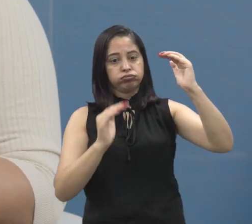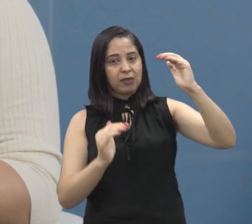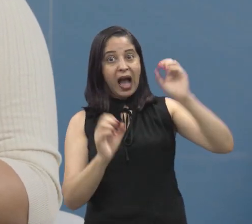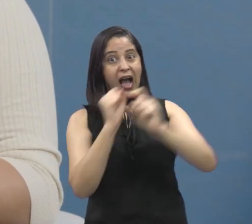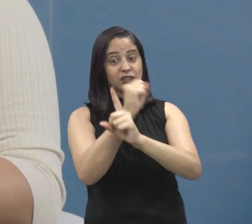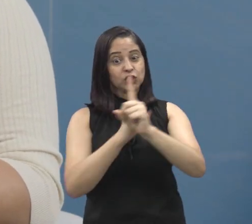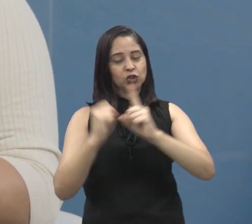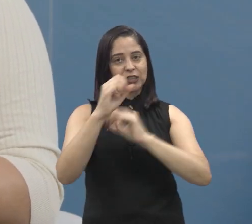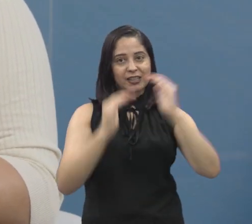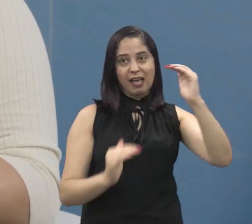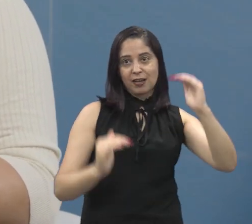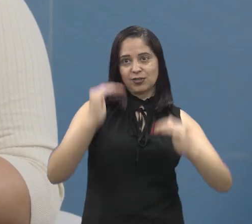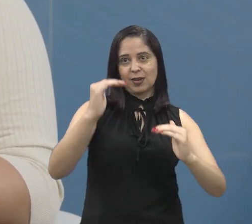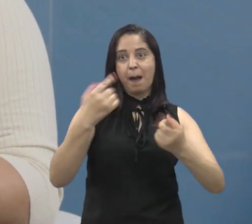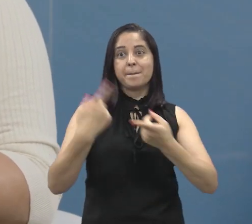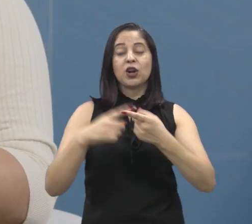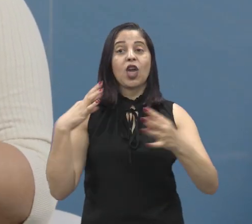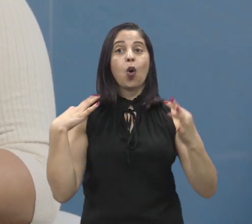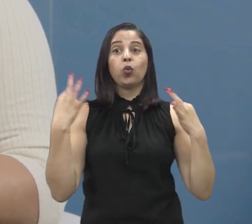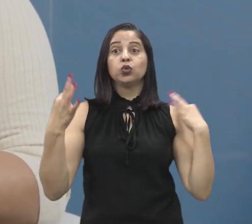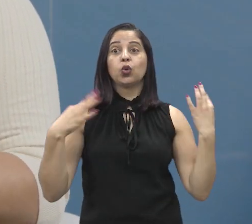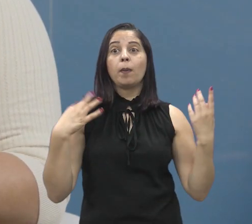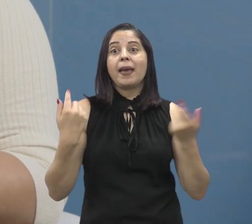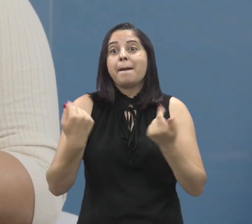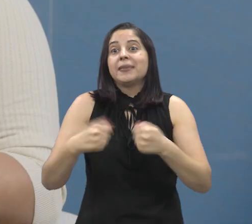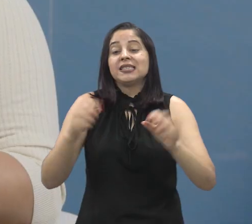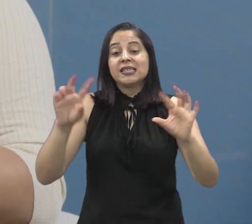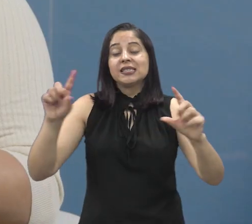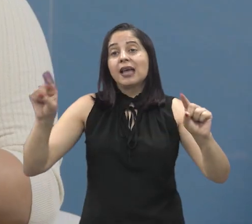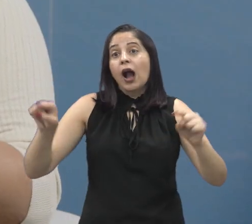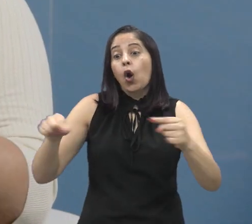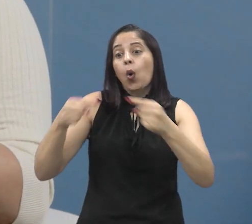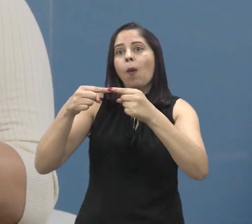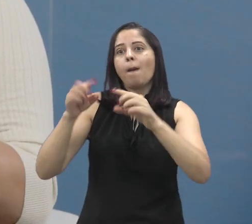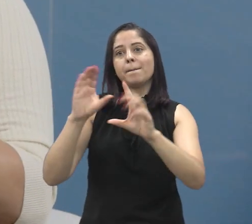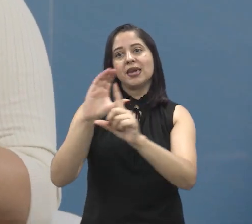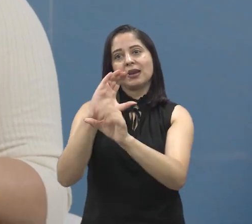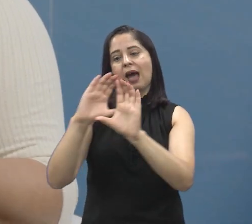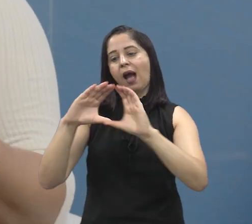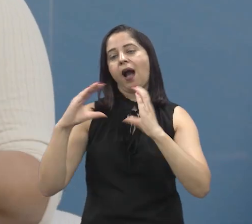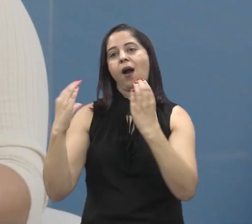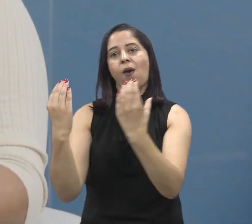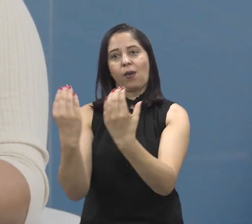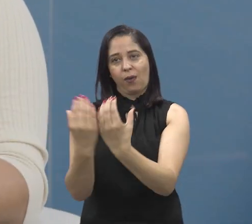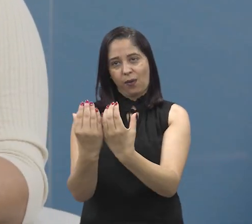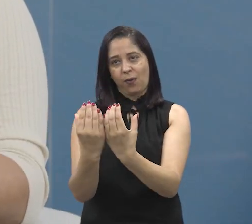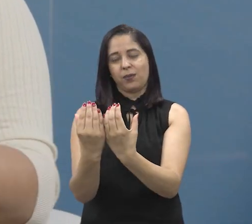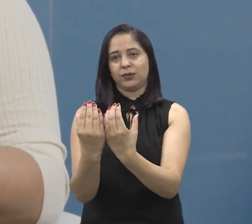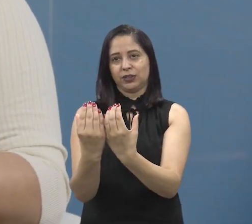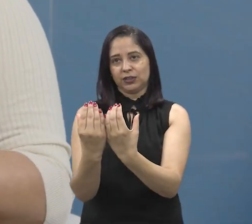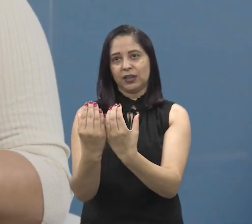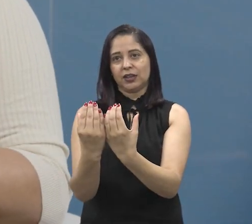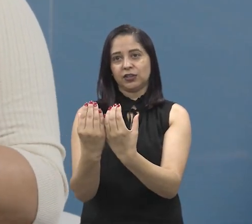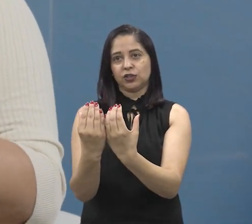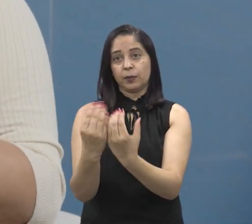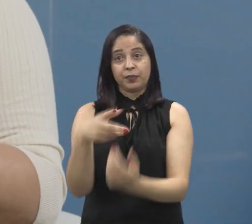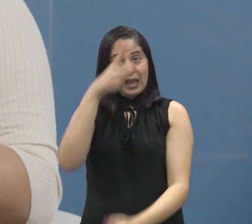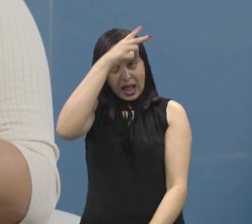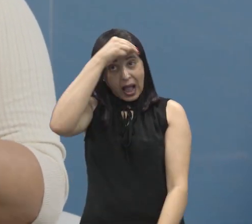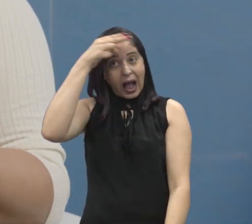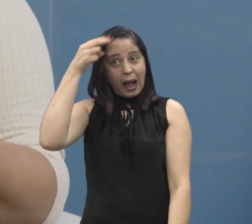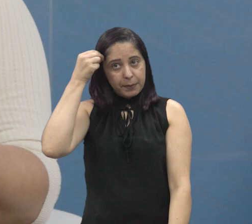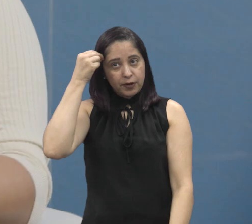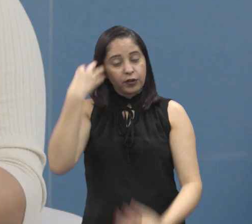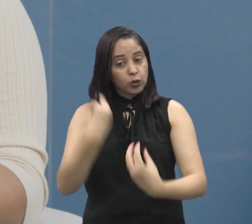que ser bom para a comunidade. E é o privado realmente que tem que se apropriar. O poder público